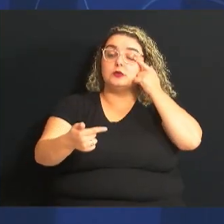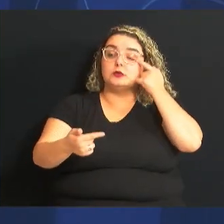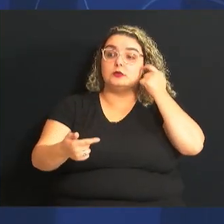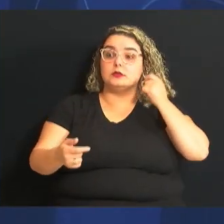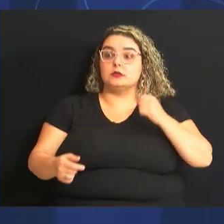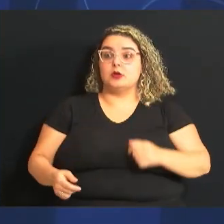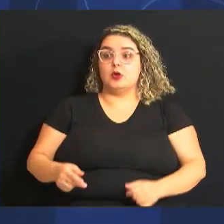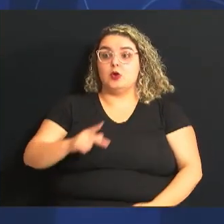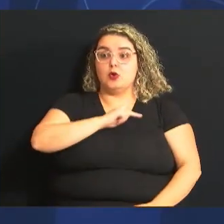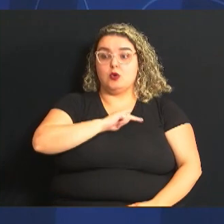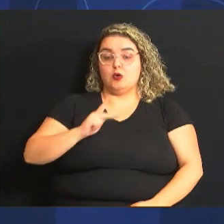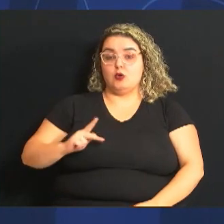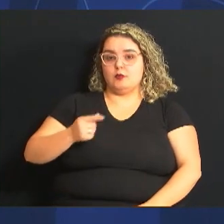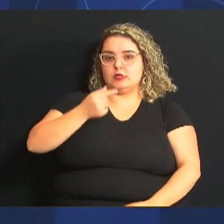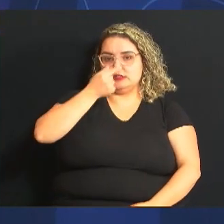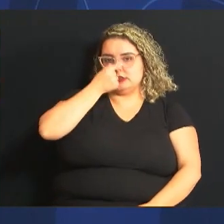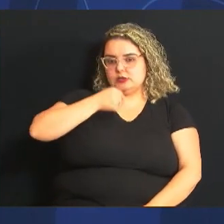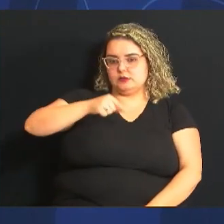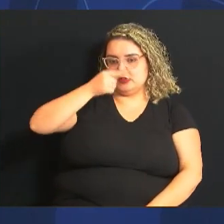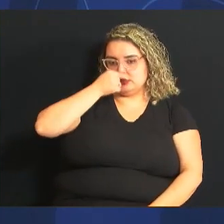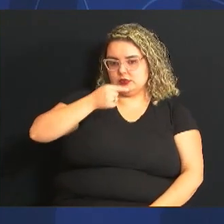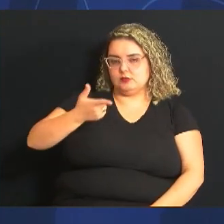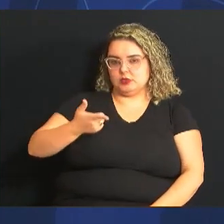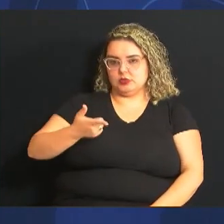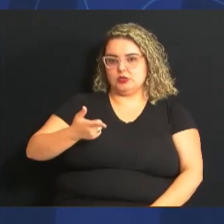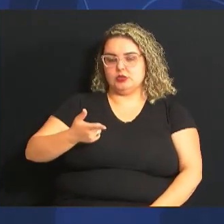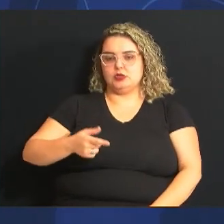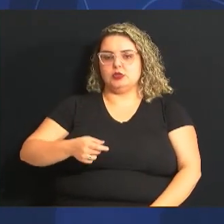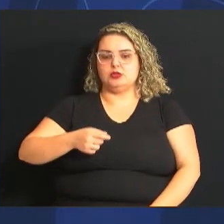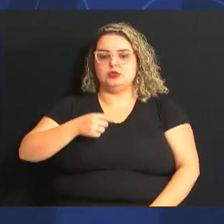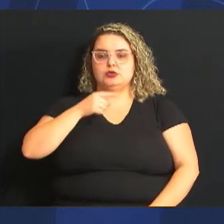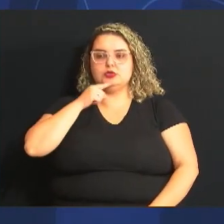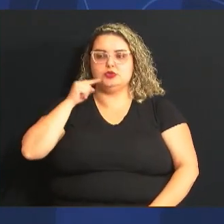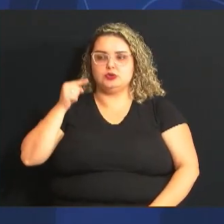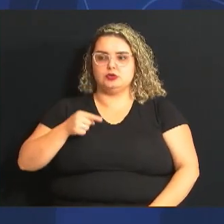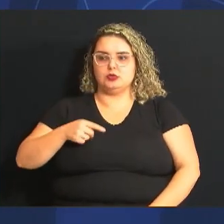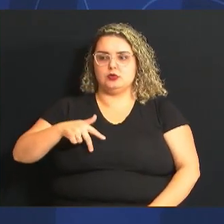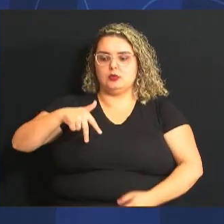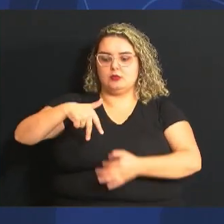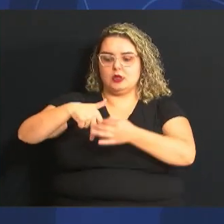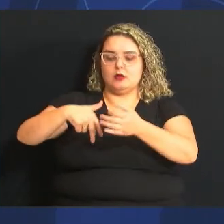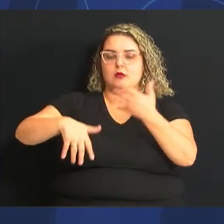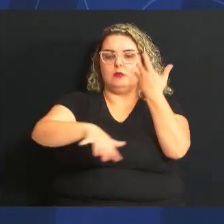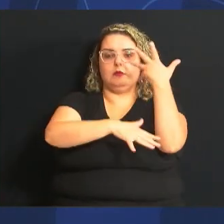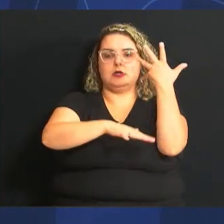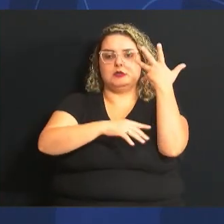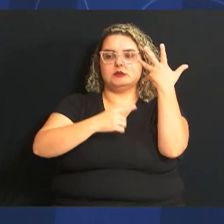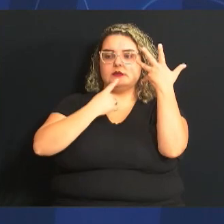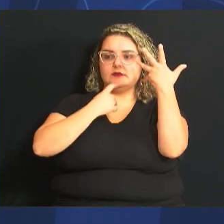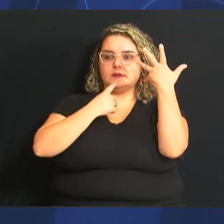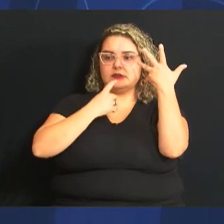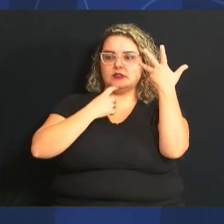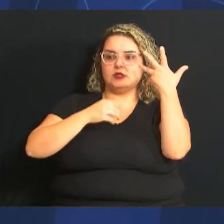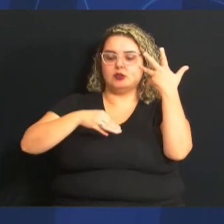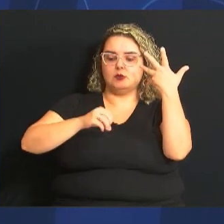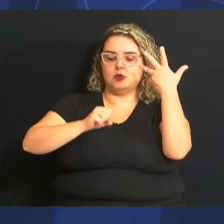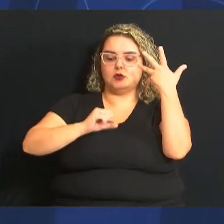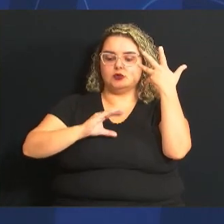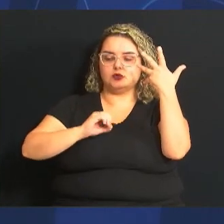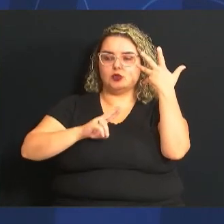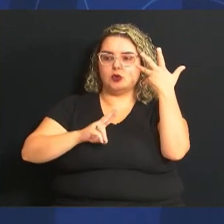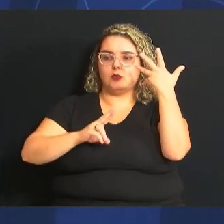do contexto da geografia, é responsabilidade do professor de geografia também, né? O outro, no contexto, vamos lá,